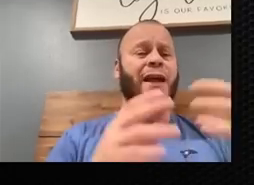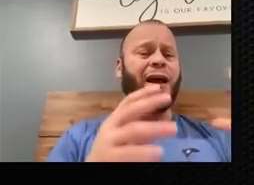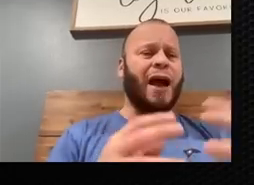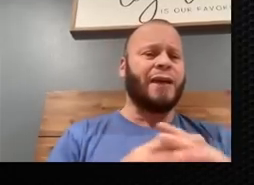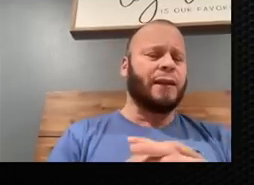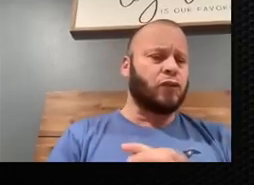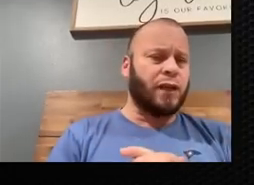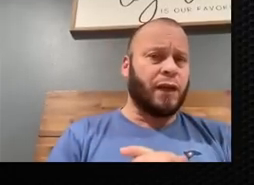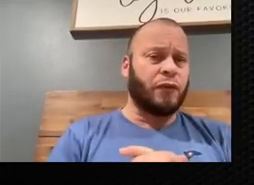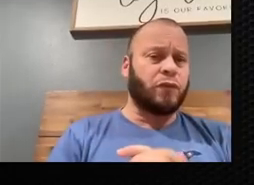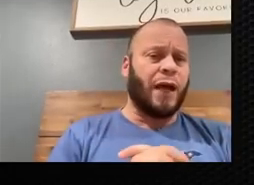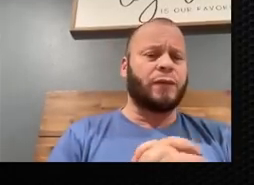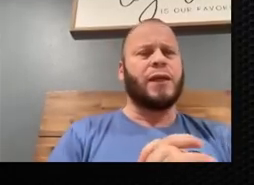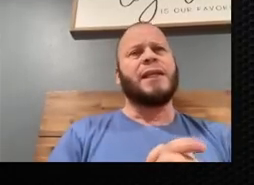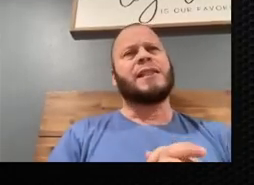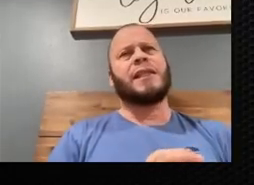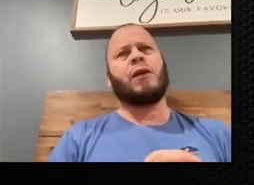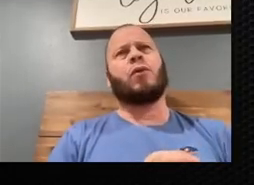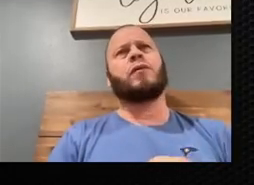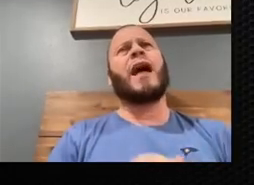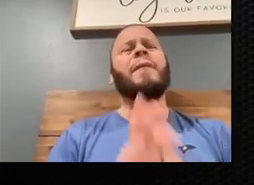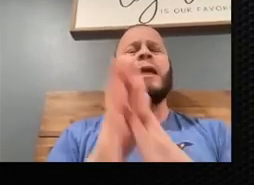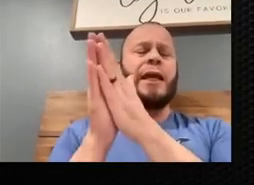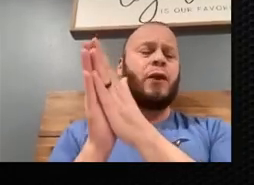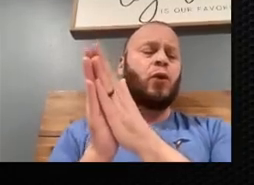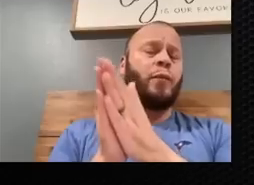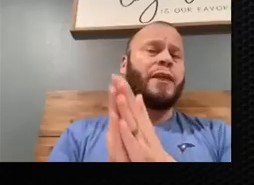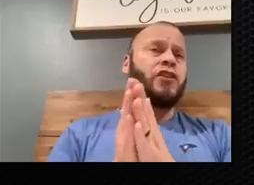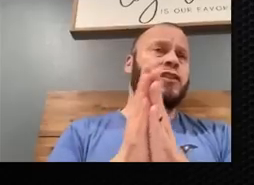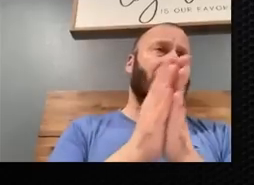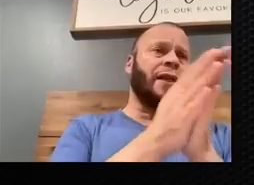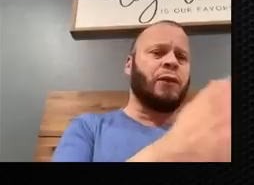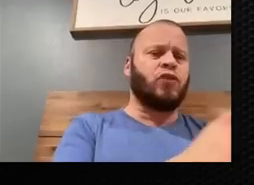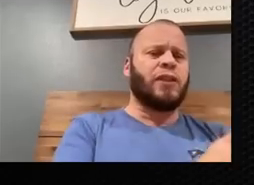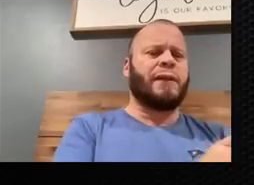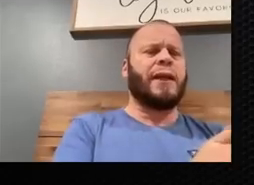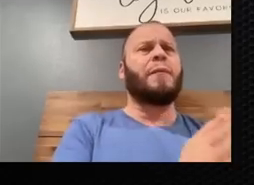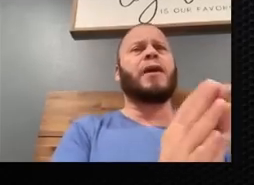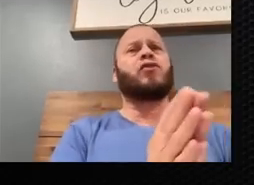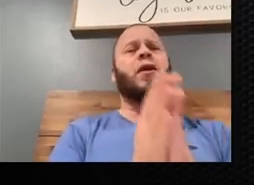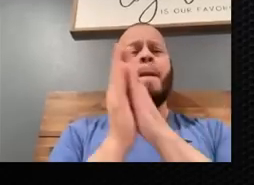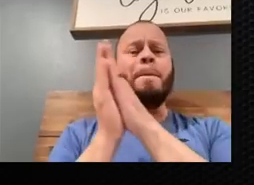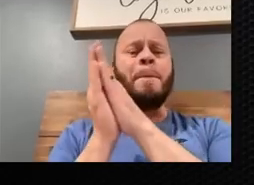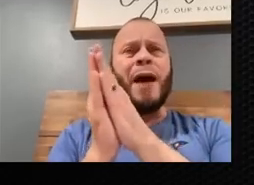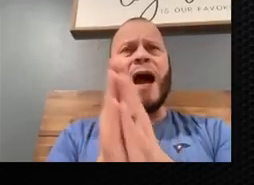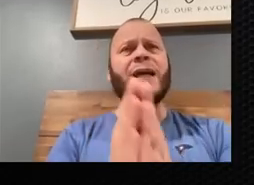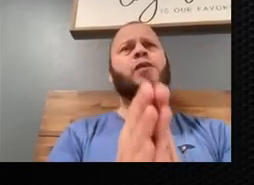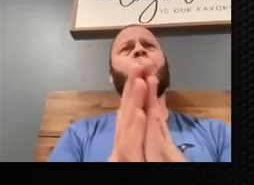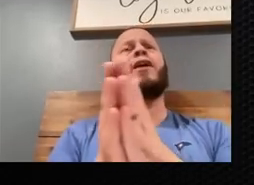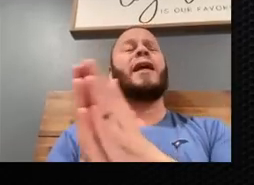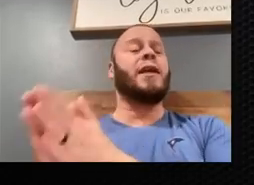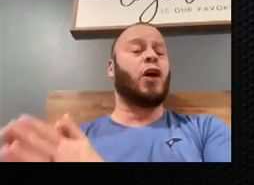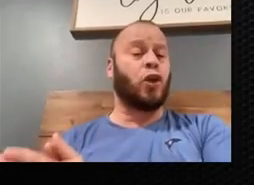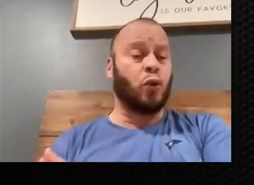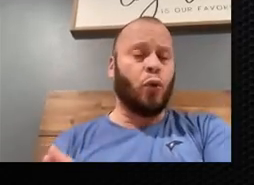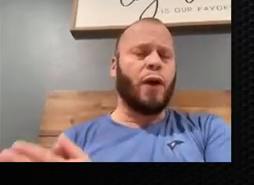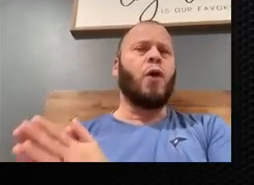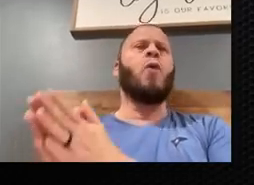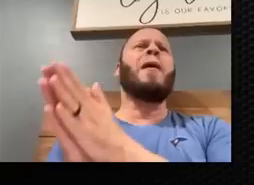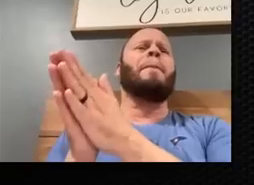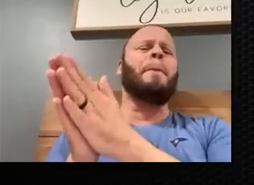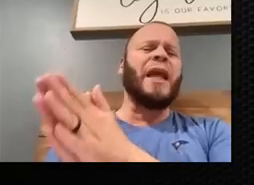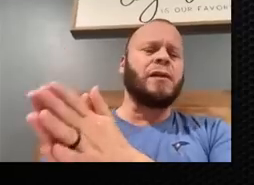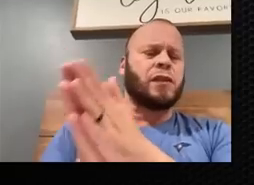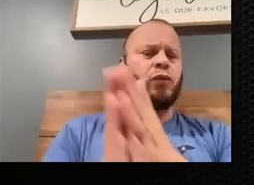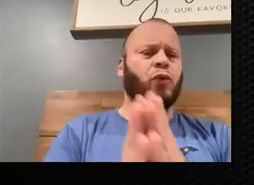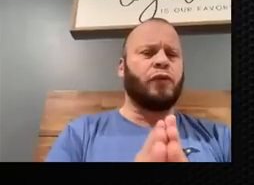do Faz o R, ainda não está revoltado. Sem contar que a economia está indo de ladeira abaixo, mas porque ele herdou